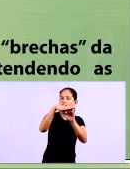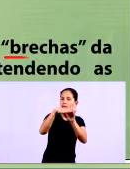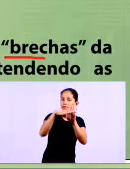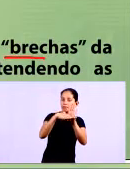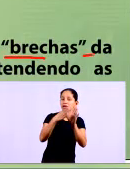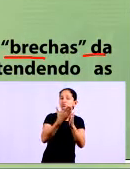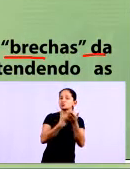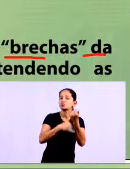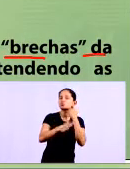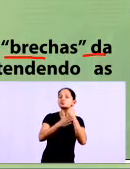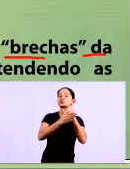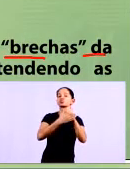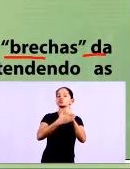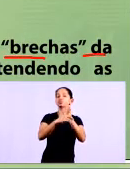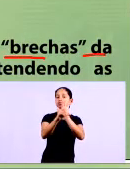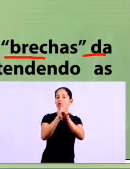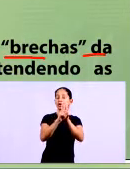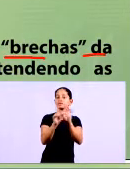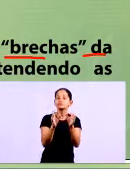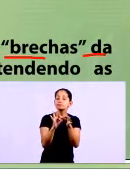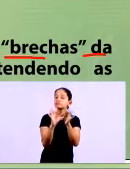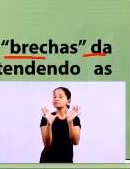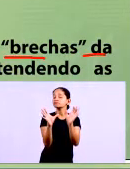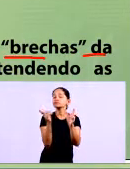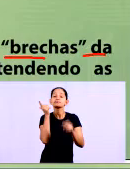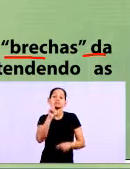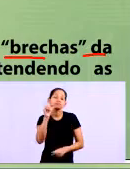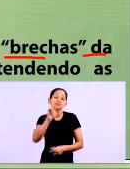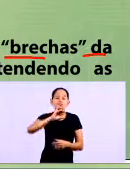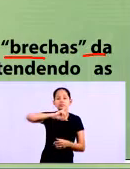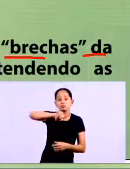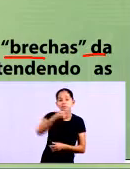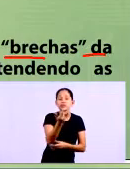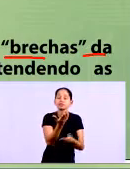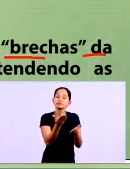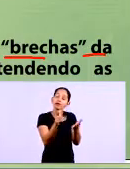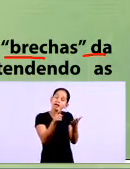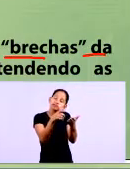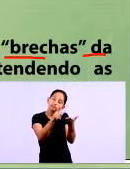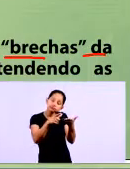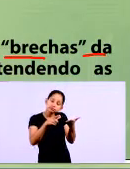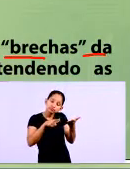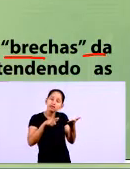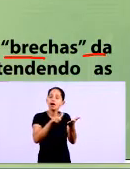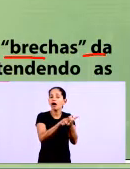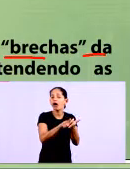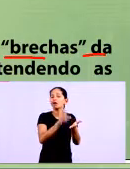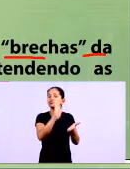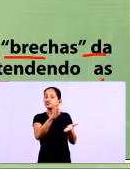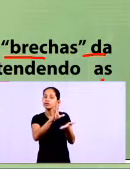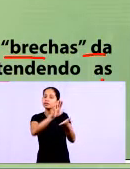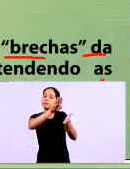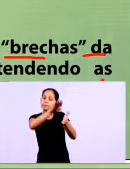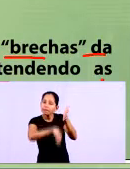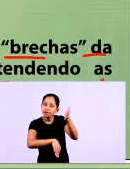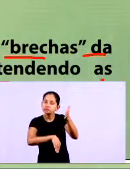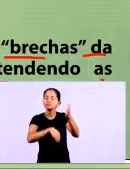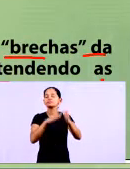as brechas da lei para diminuir a carga tributária, atendendo